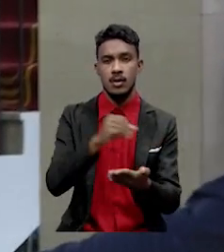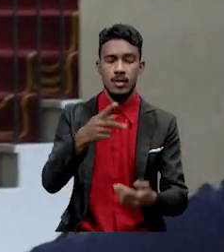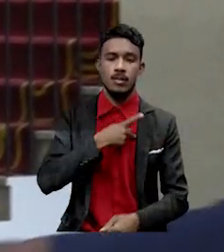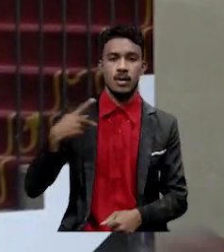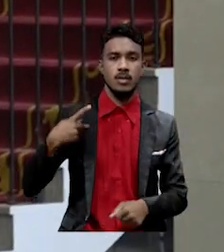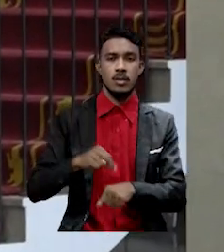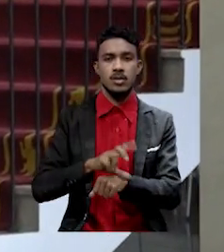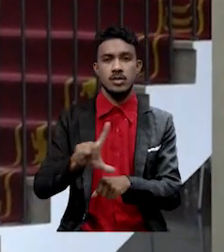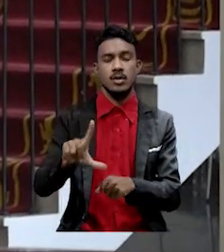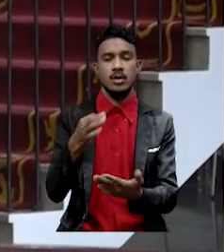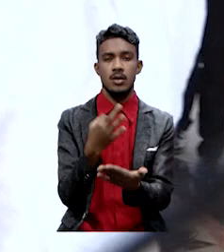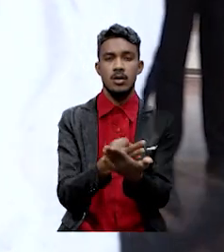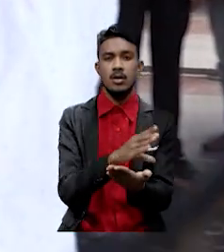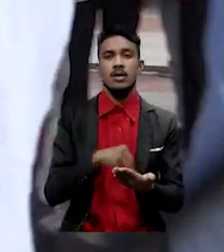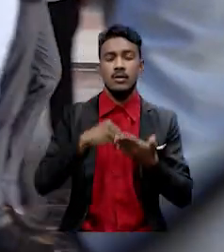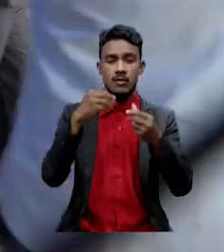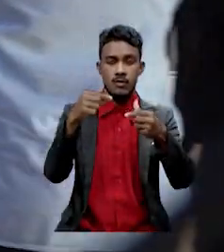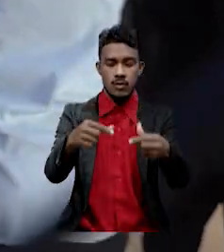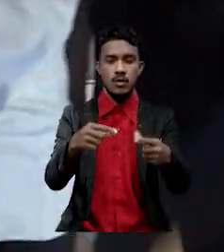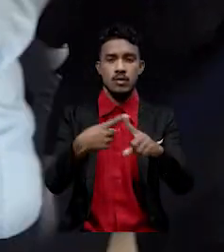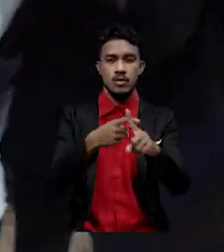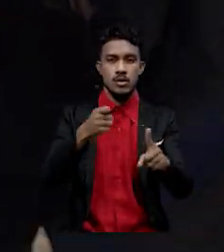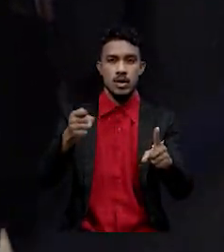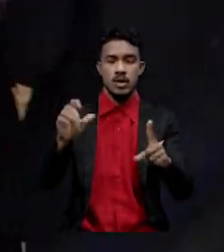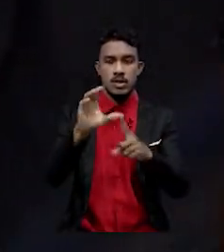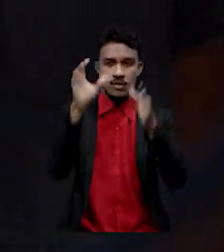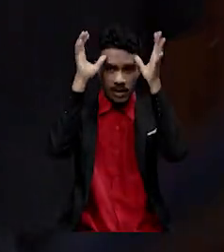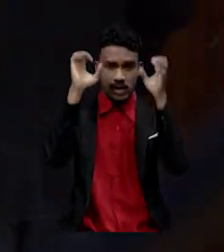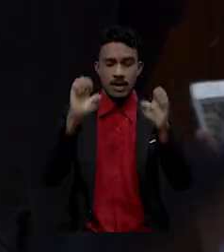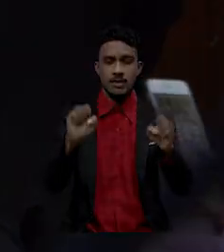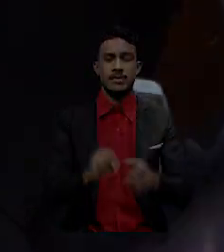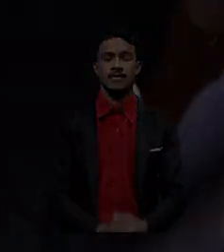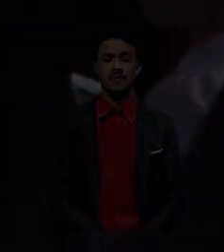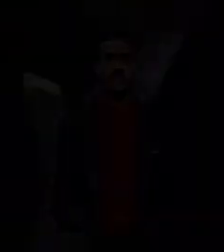no promulga ONA, o chefe de Estado. Bem-vindo, Ximenes, GMN.